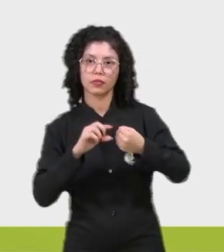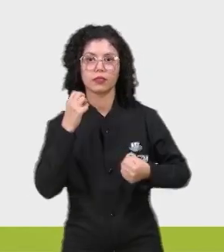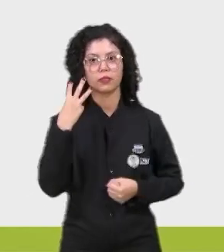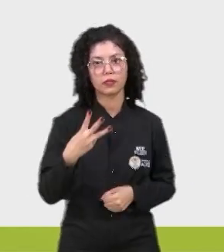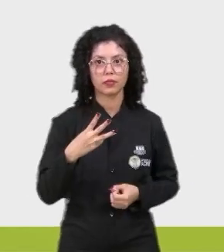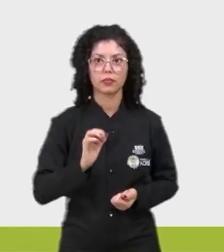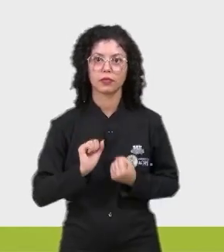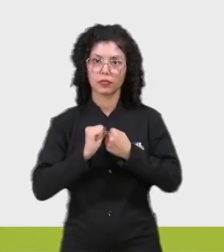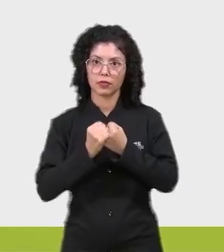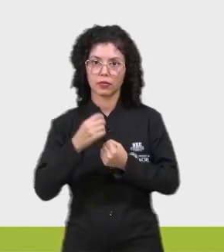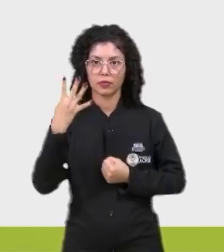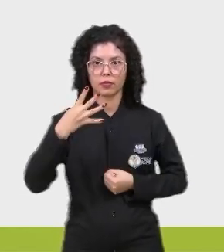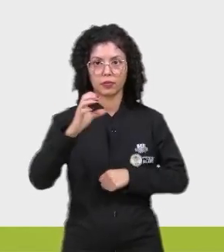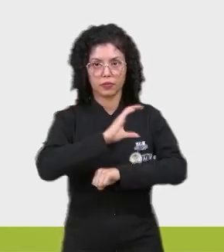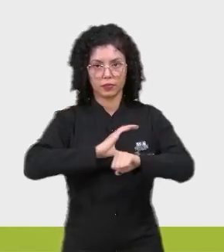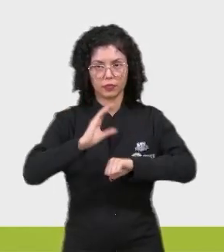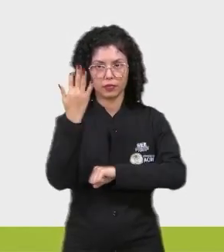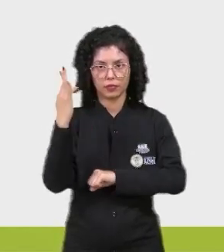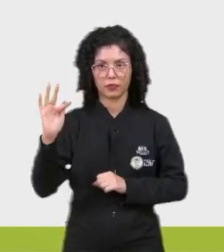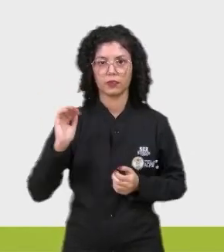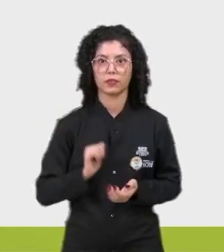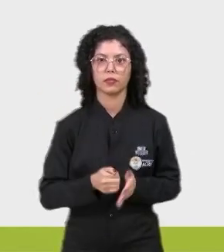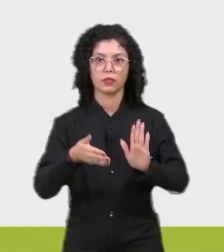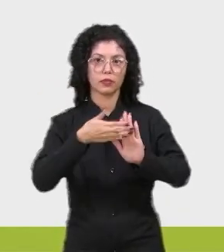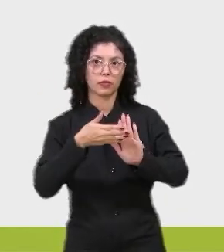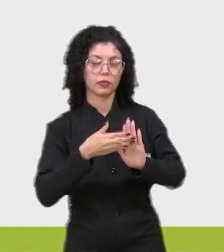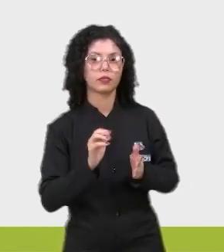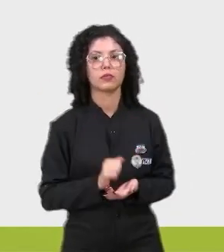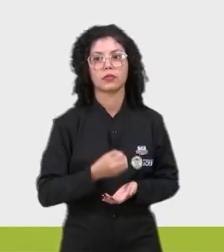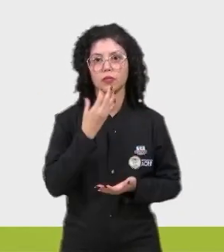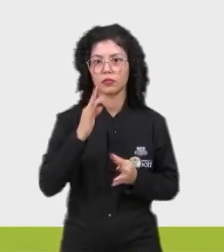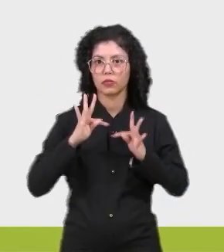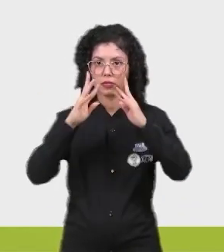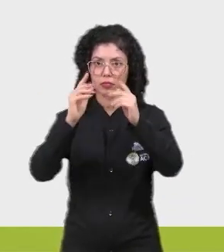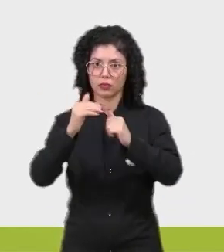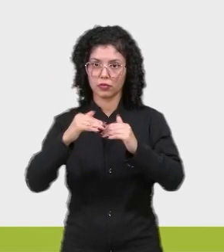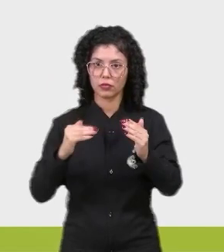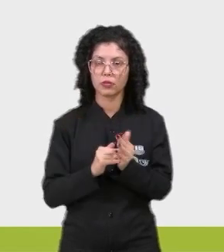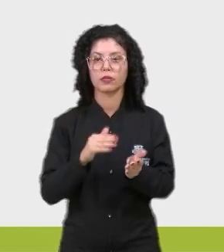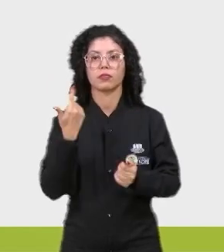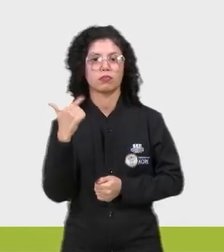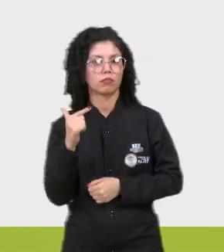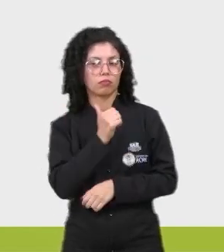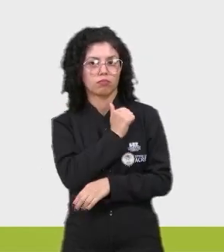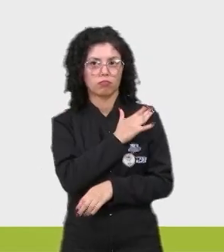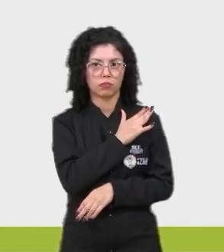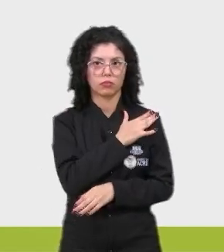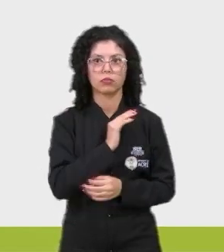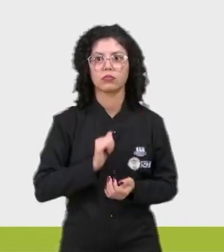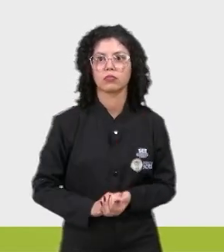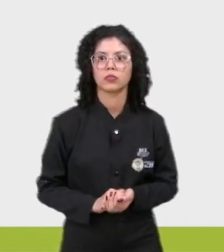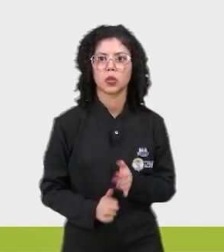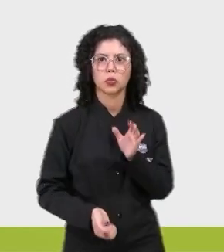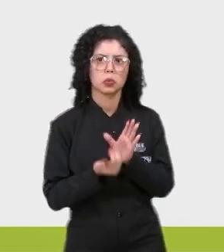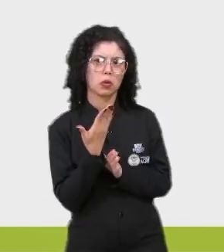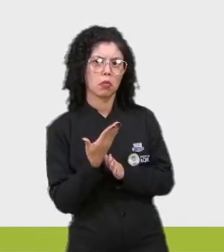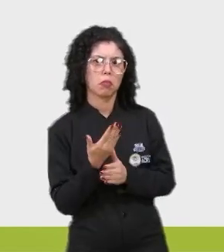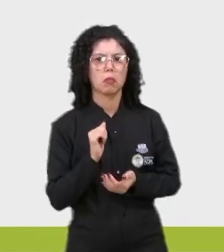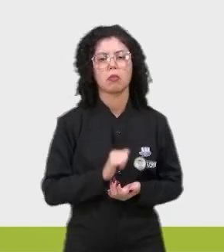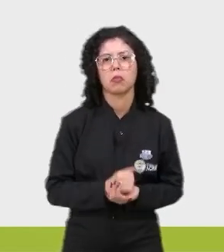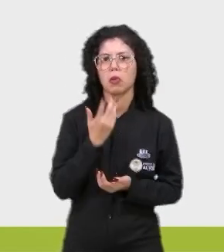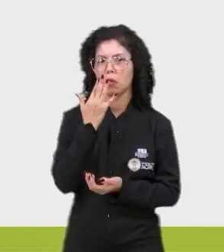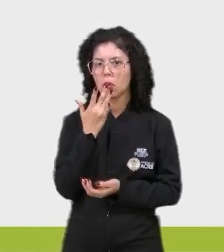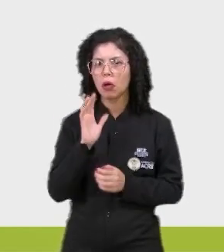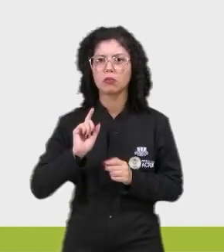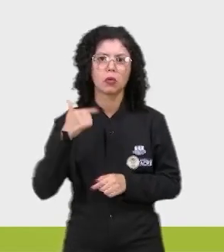3, inciso 4 da Constituição Federal. Promover o bem-estar de todos sem preconceitos de origem, raça,